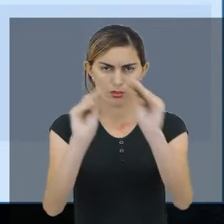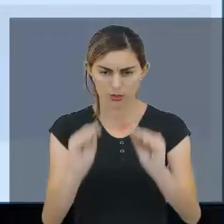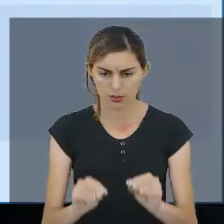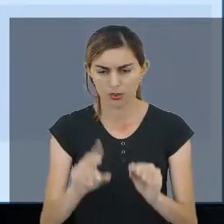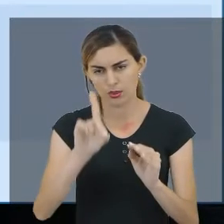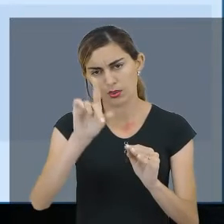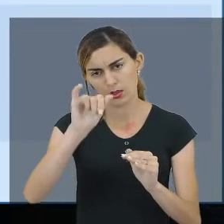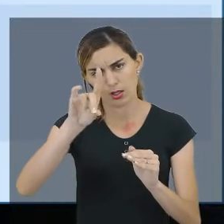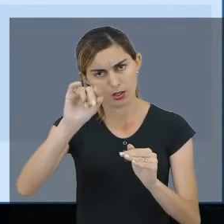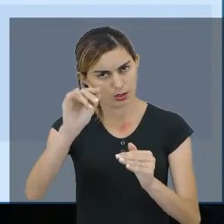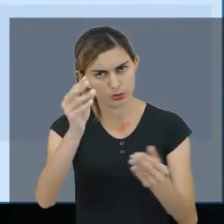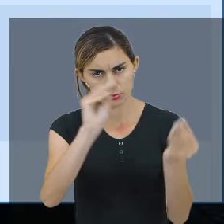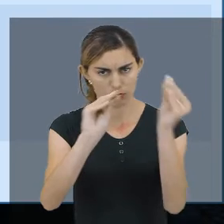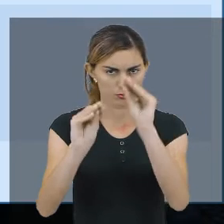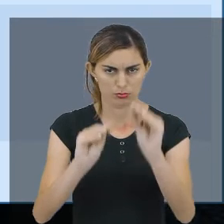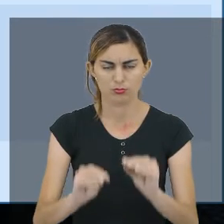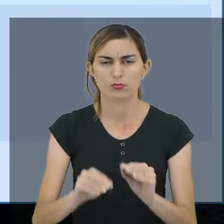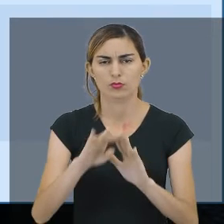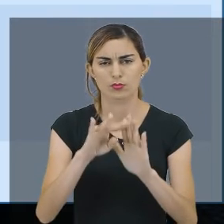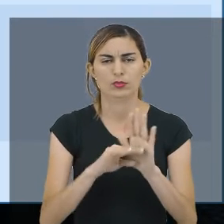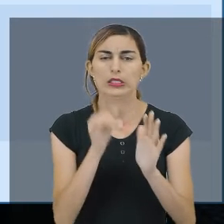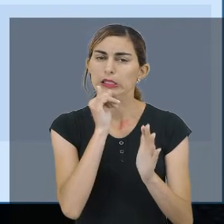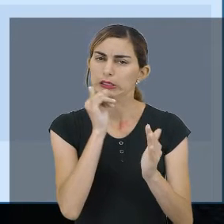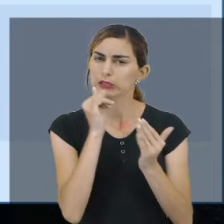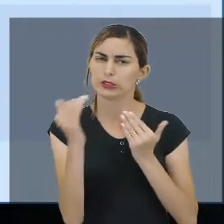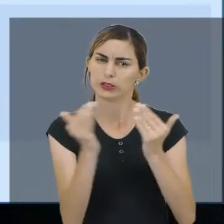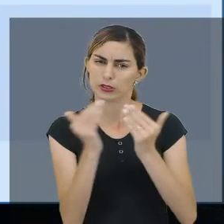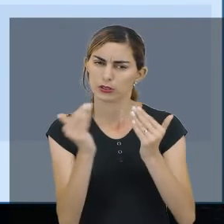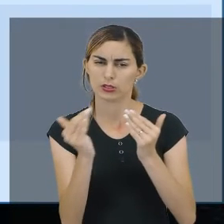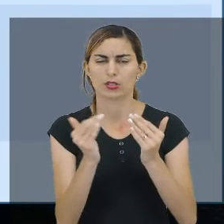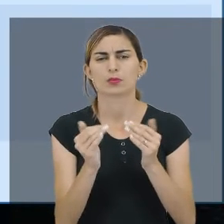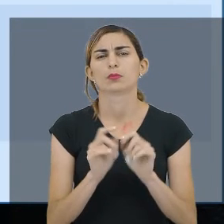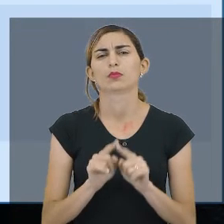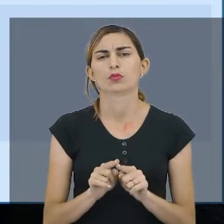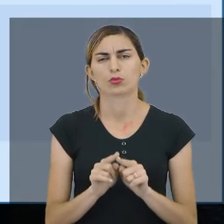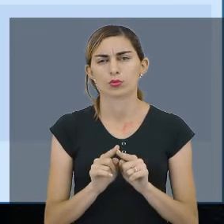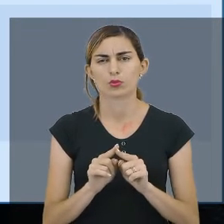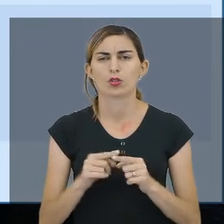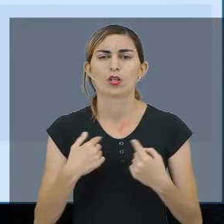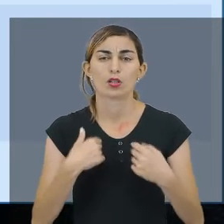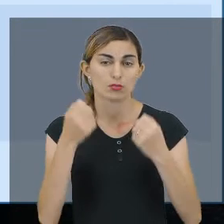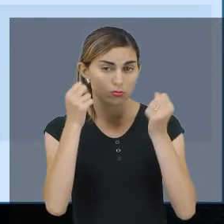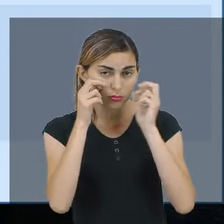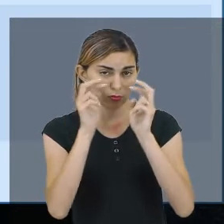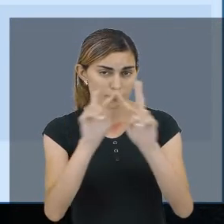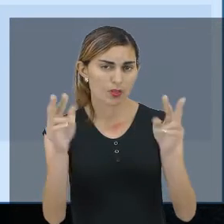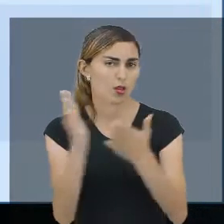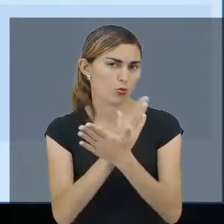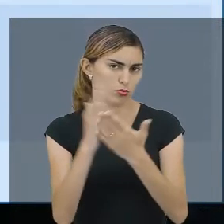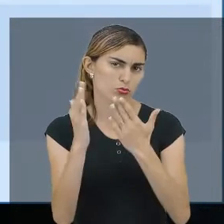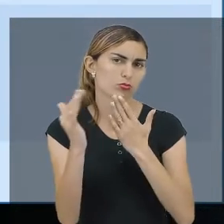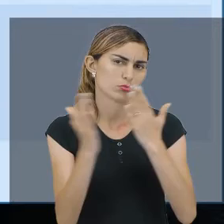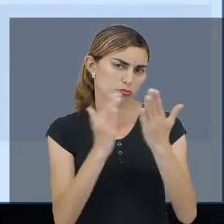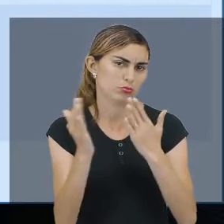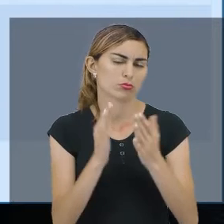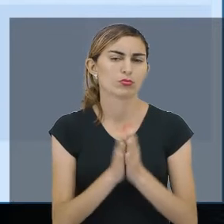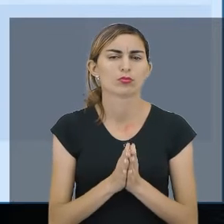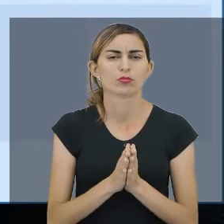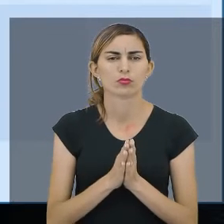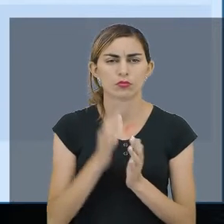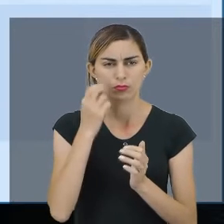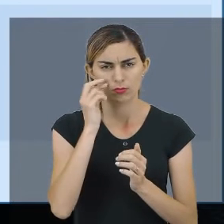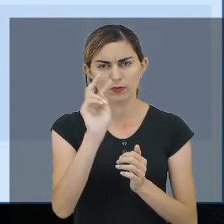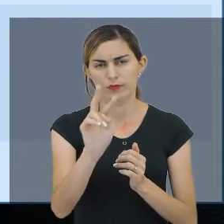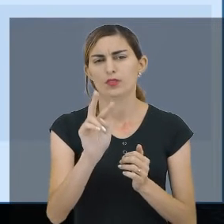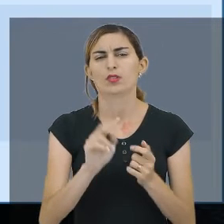feita através de operadores de atribuição. Aqui no exemplo, na ajuda do Portugal Studio, podemos ver alguns exemplos. Uma